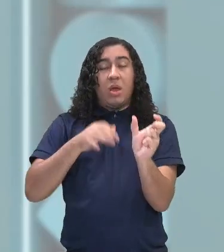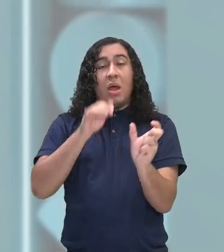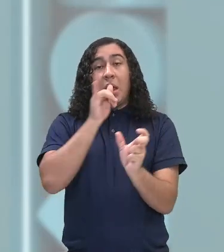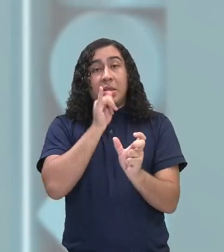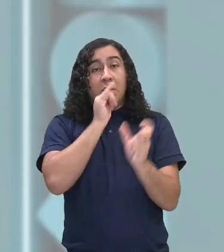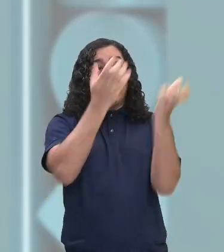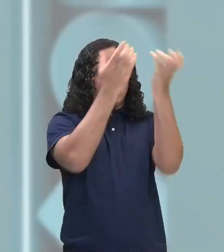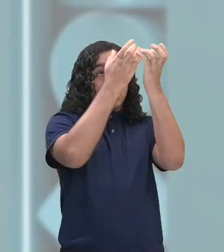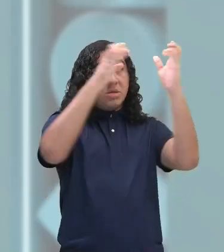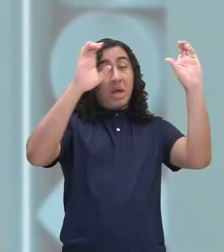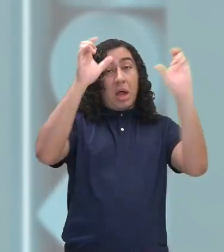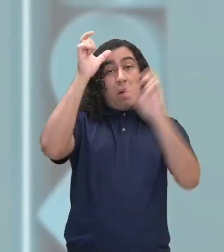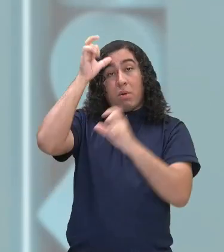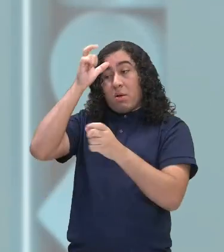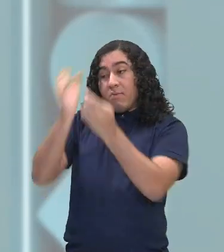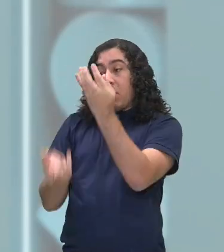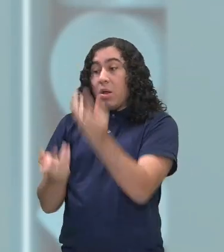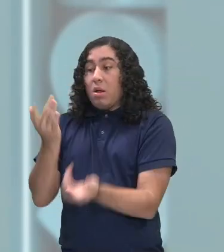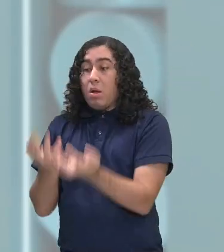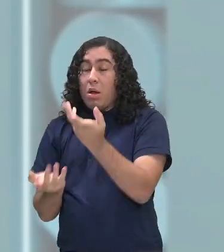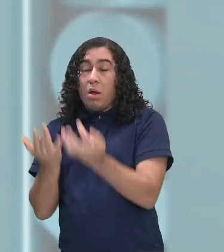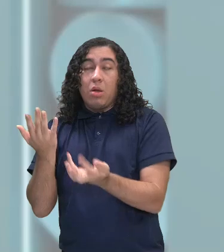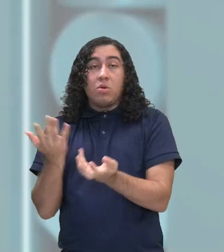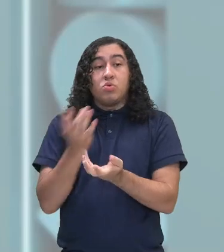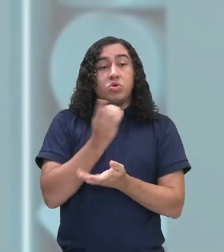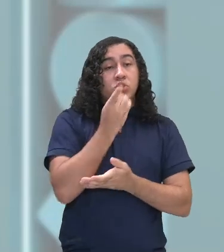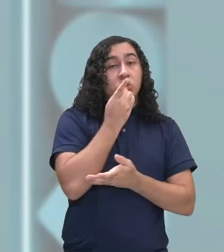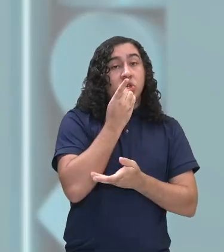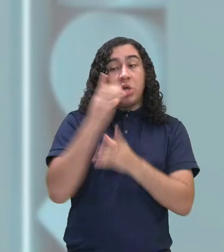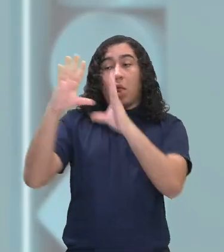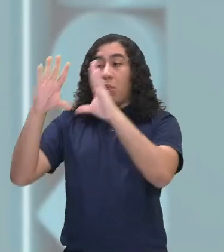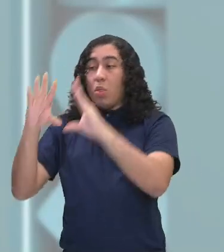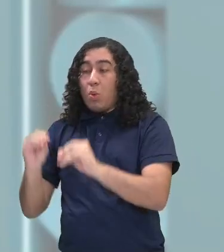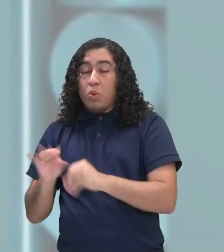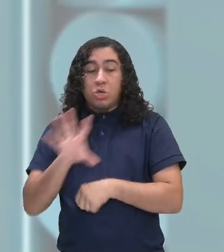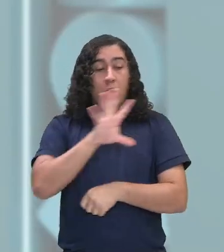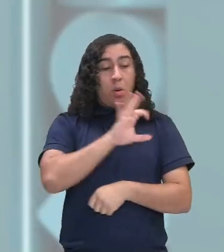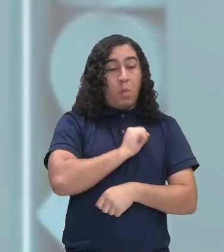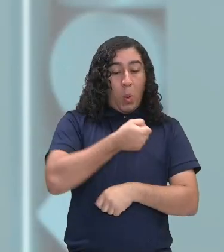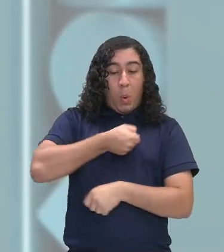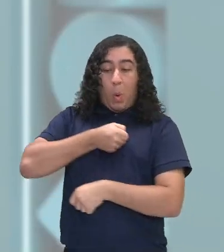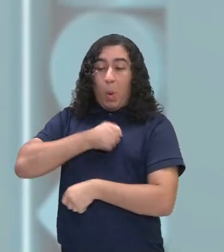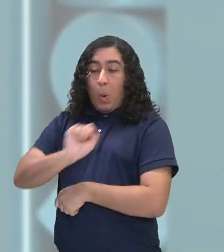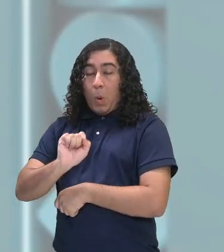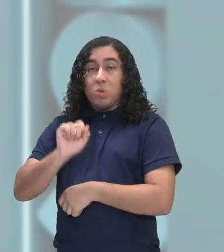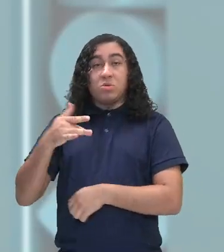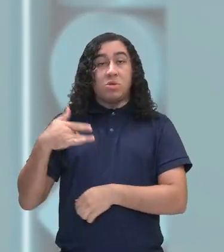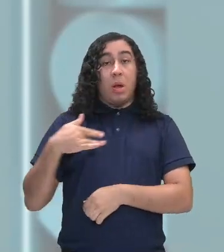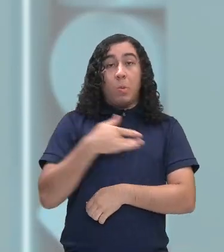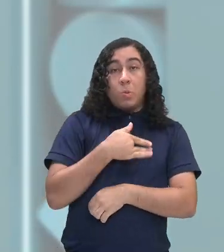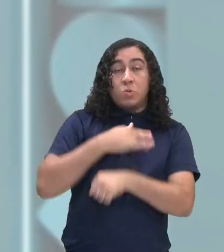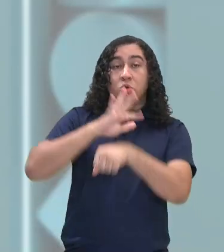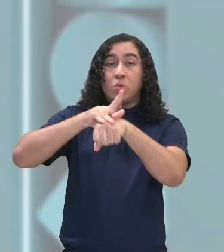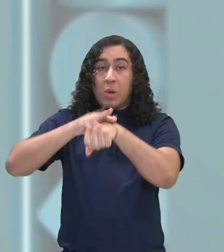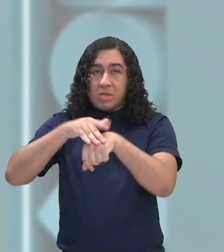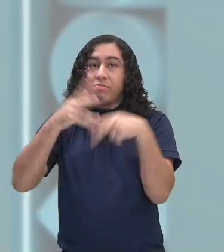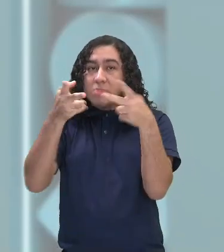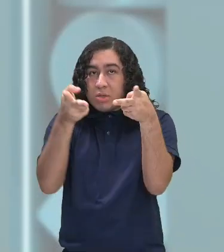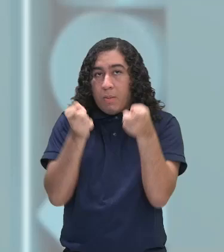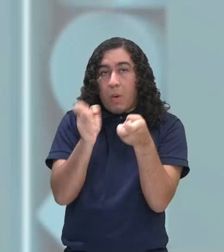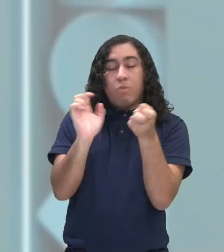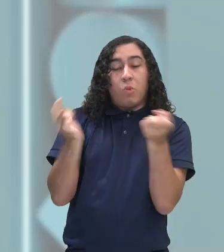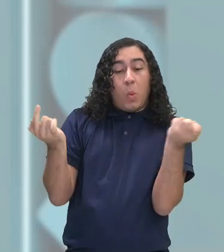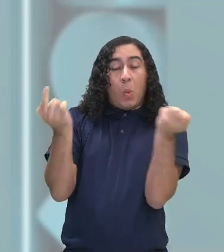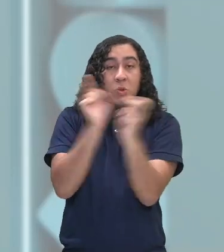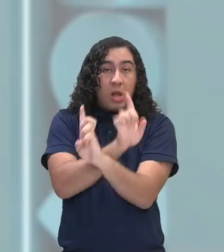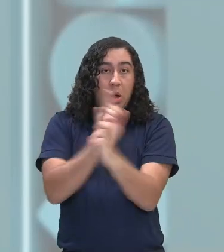inferno, dia, noite, amor, ódio, saúde, doença. Então, você vai entendendo que